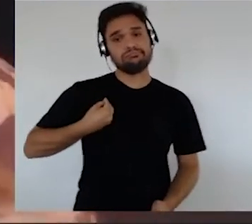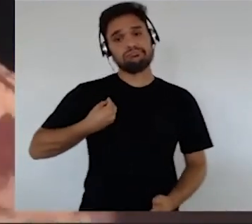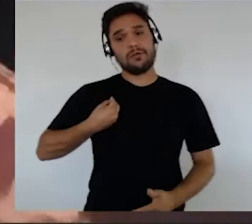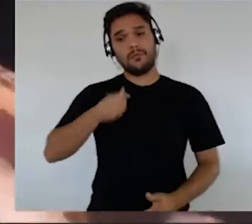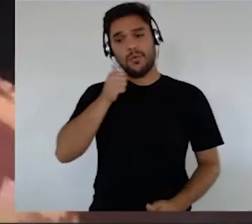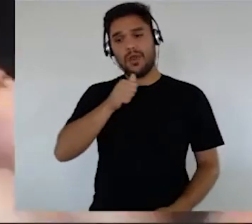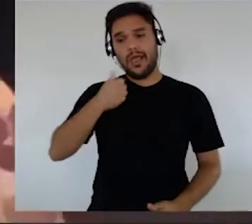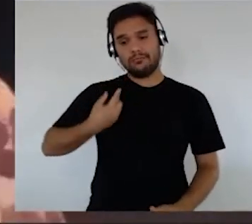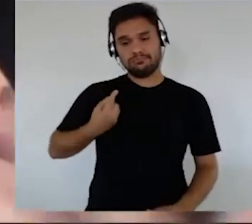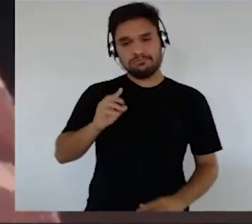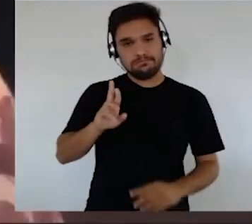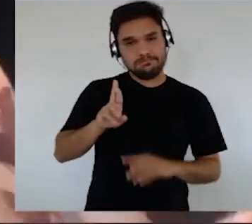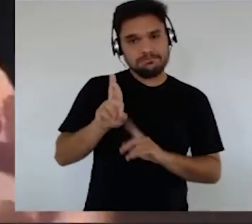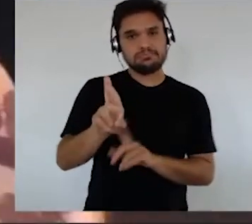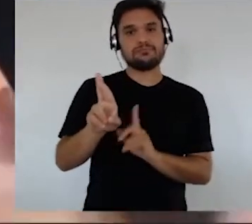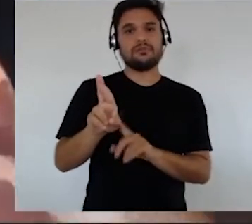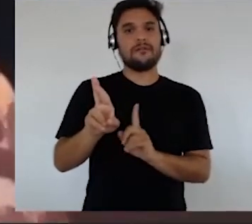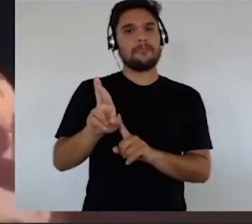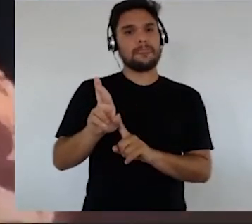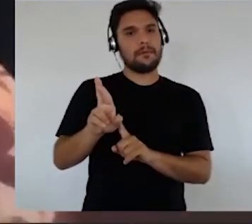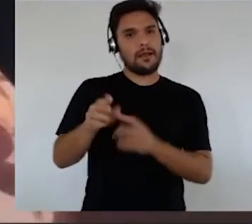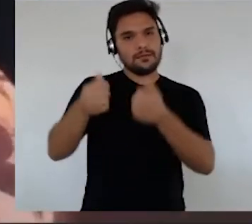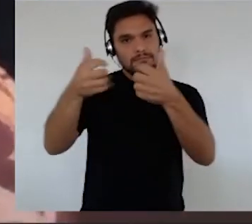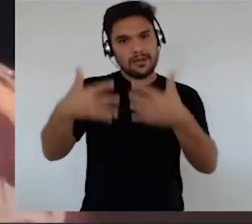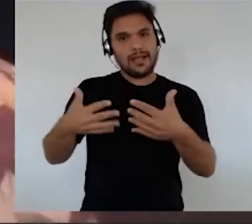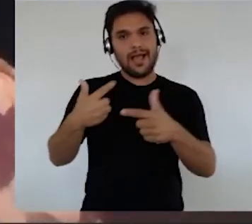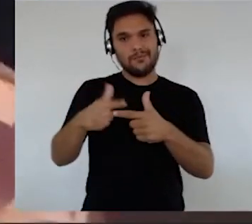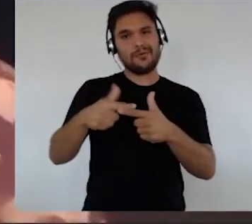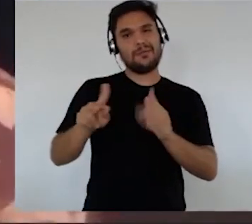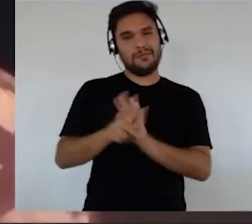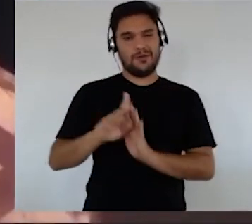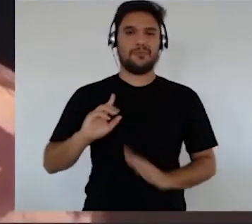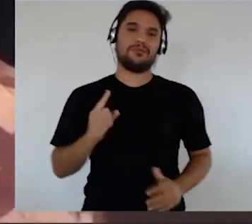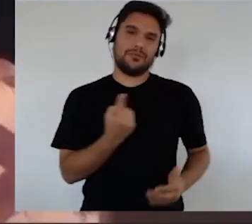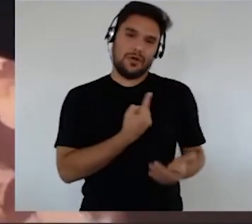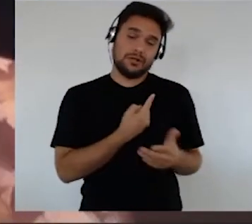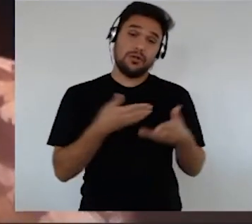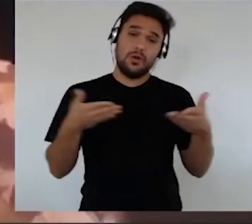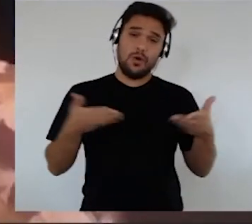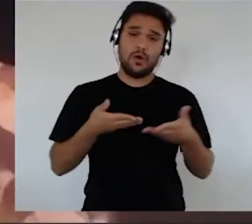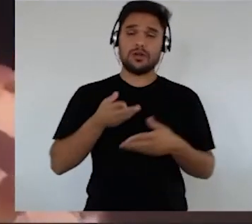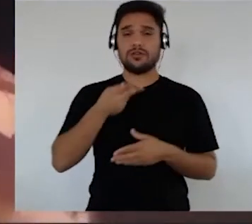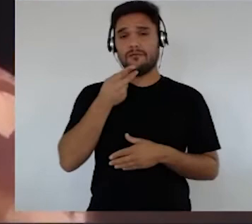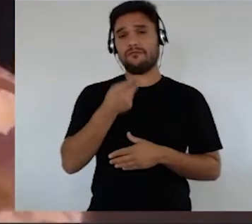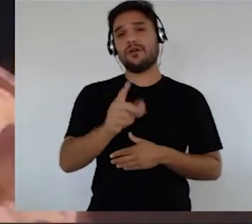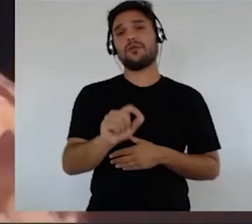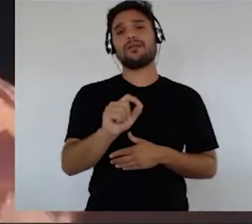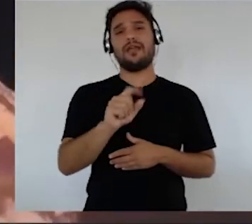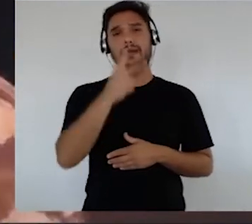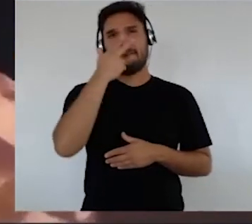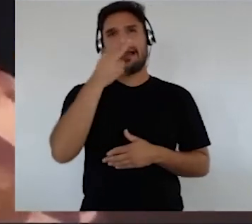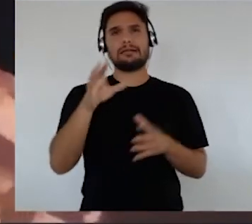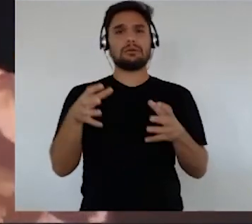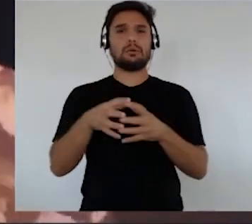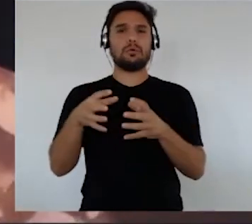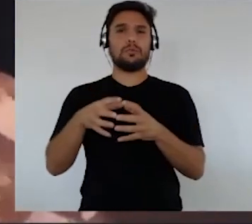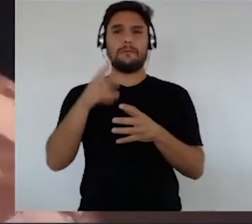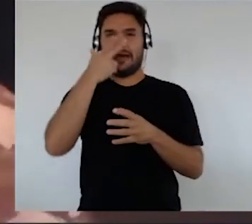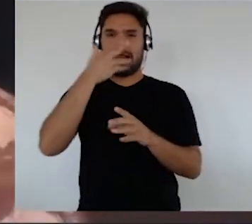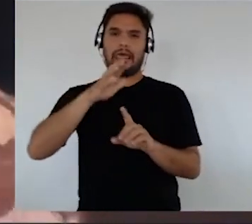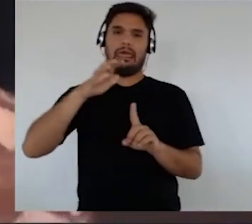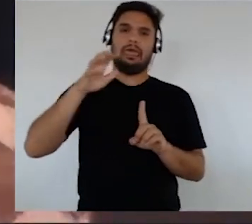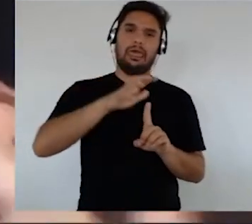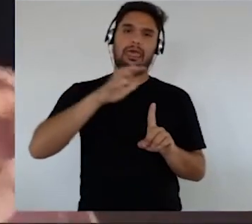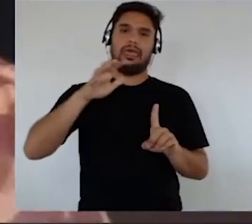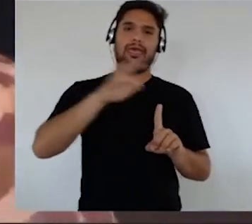para falar desses desafios que a gente enfrenta. Hoje, eu sempre digo, a gente fica muito como grupo de pressão.